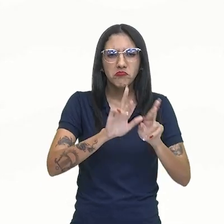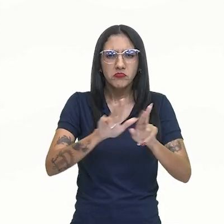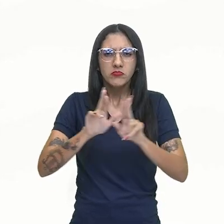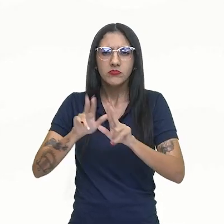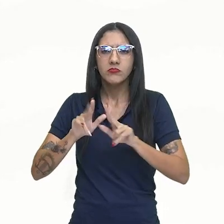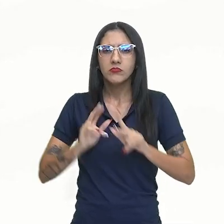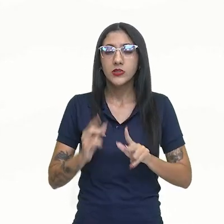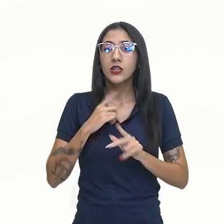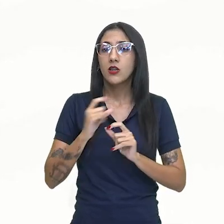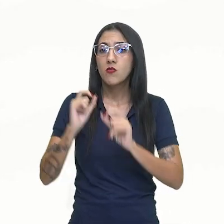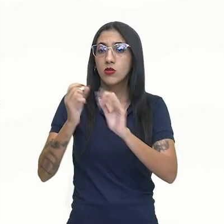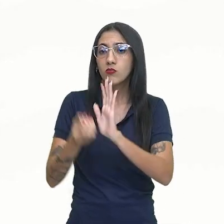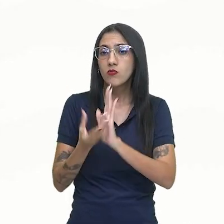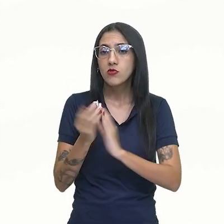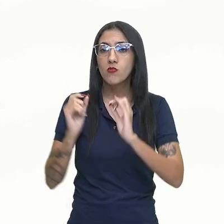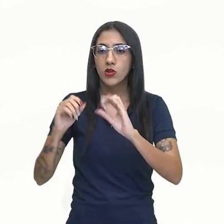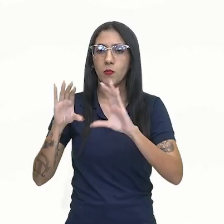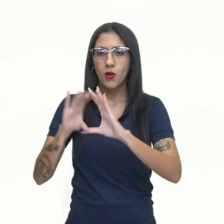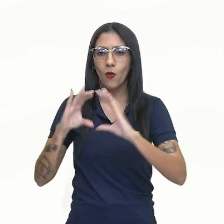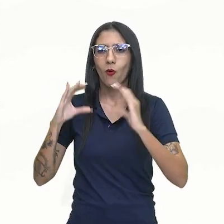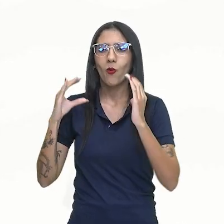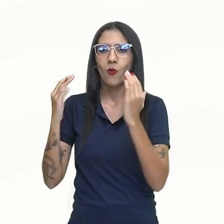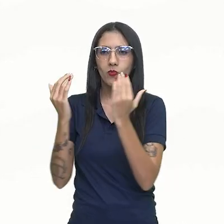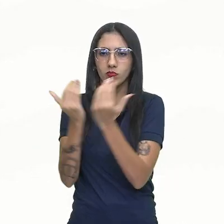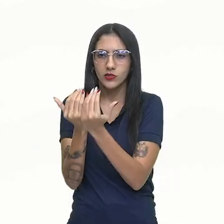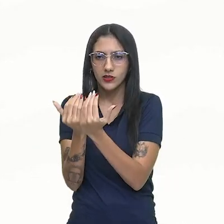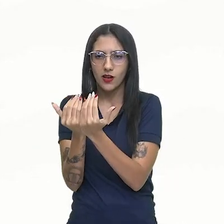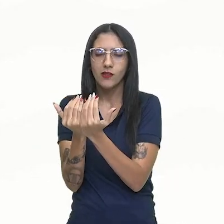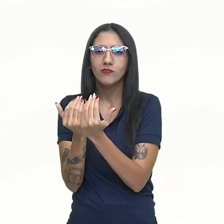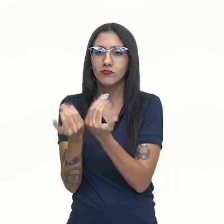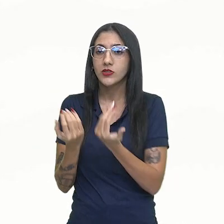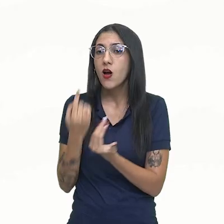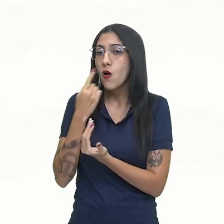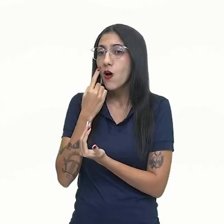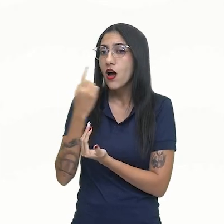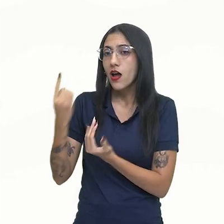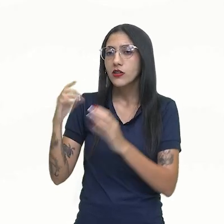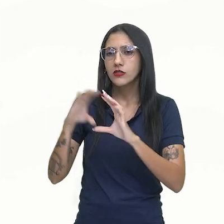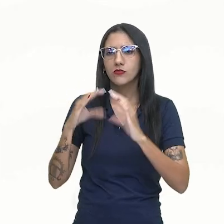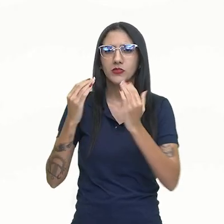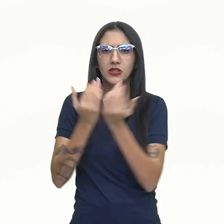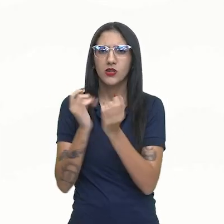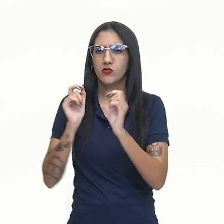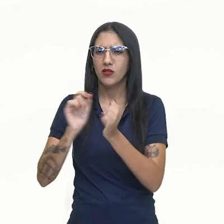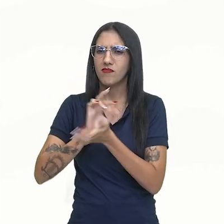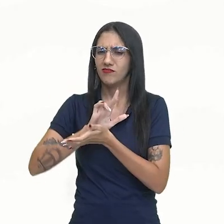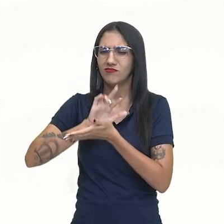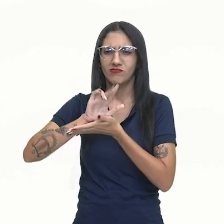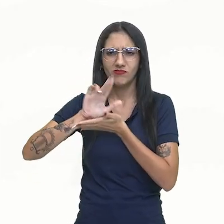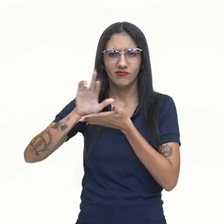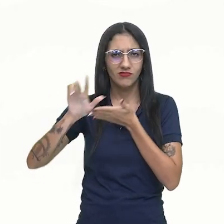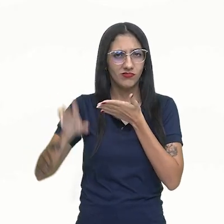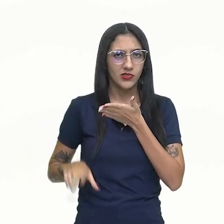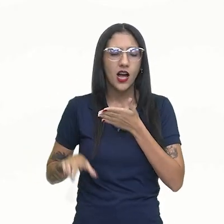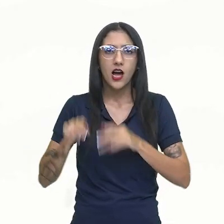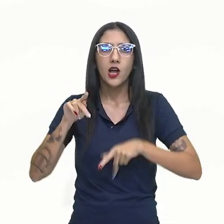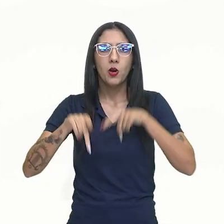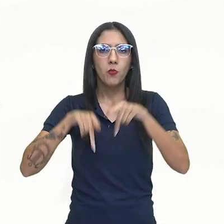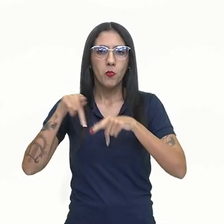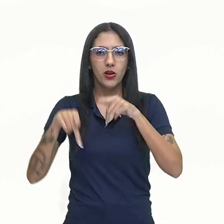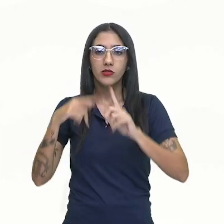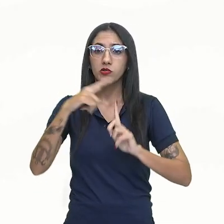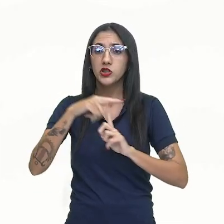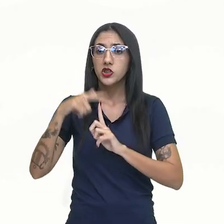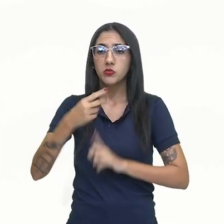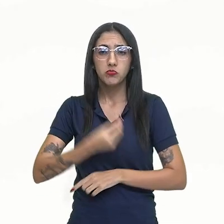diferentes, vão formar a comunidade. Essa comunidade são várias populações de